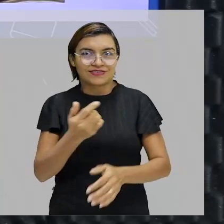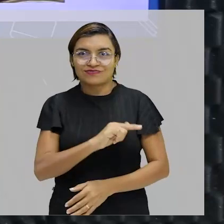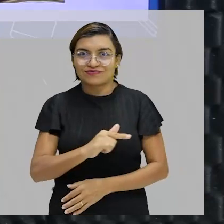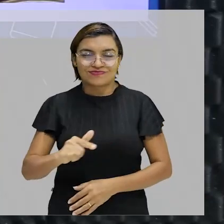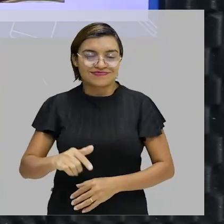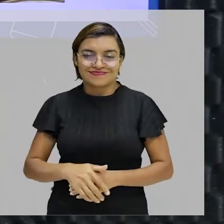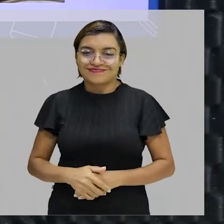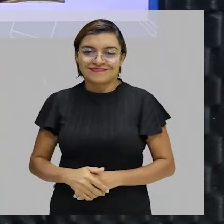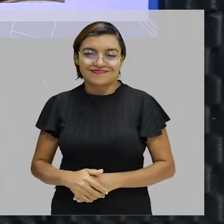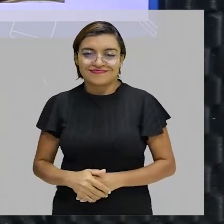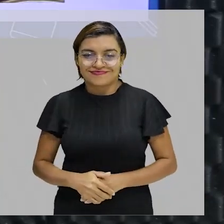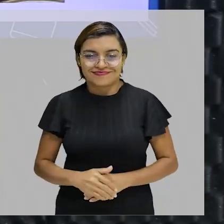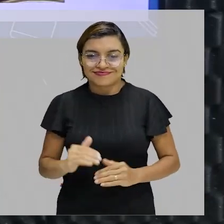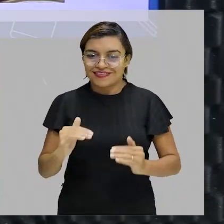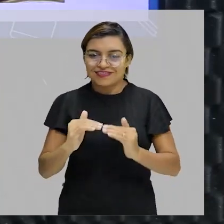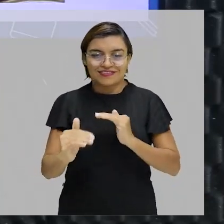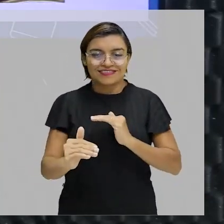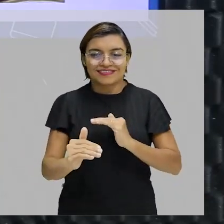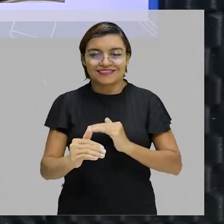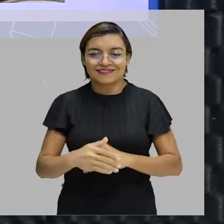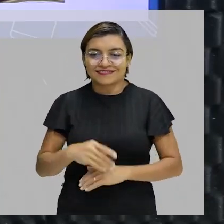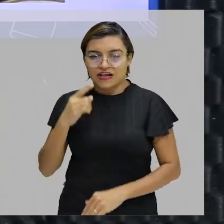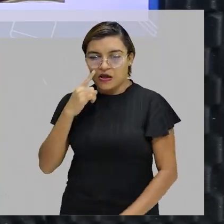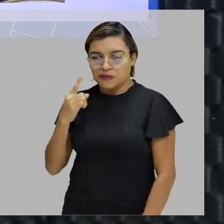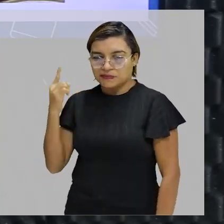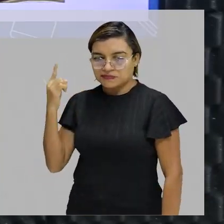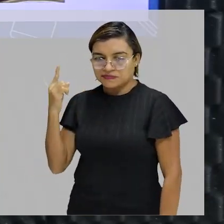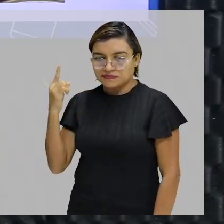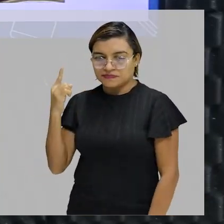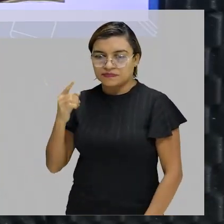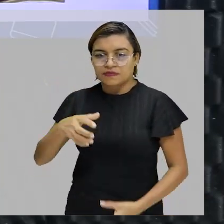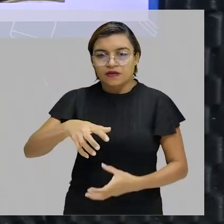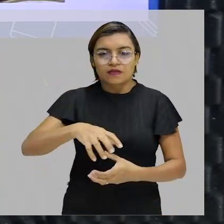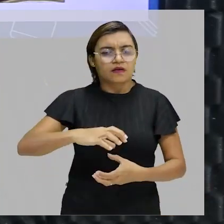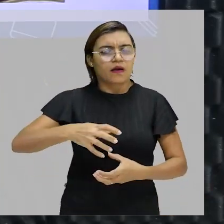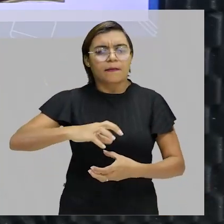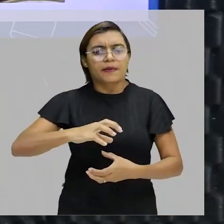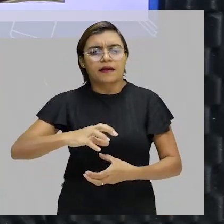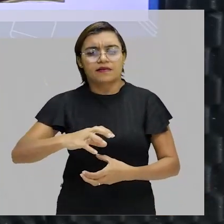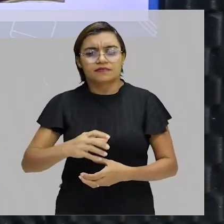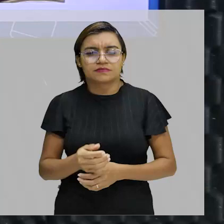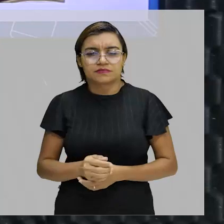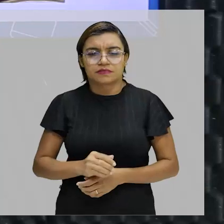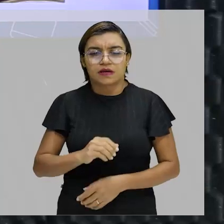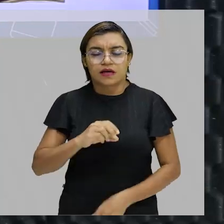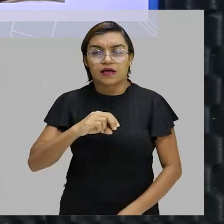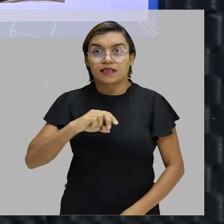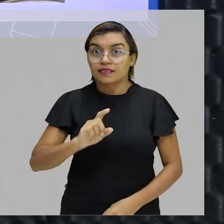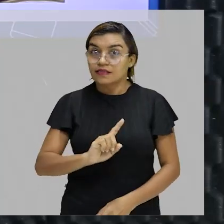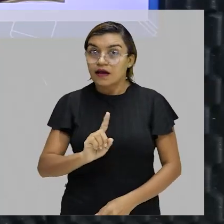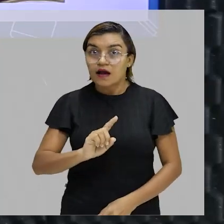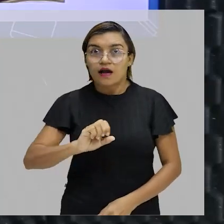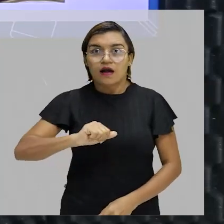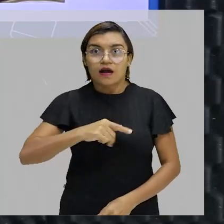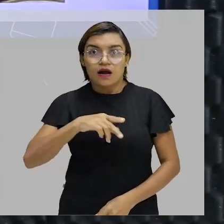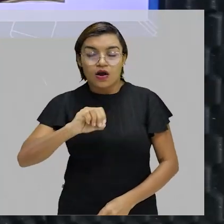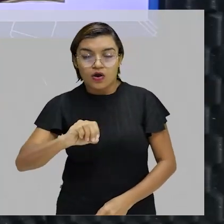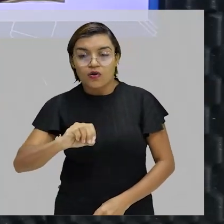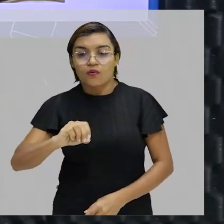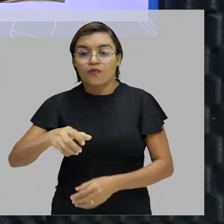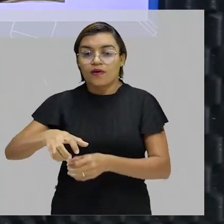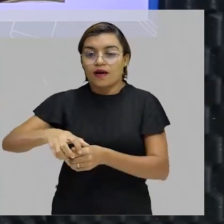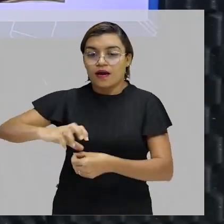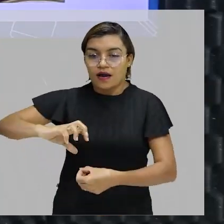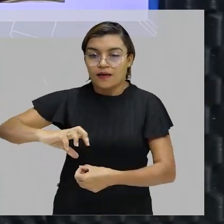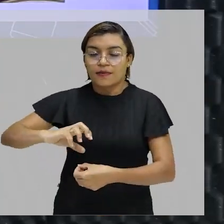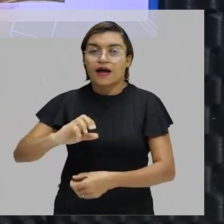Não abrir o zalho. Aí seria não abrir, por favor, não abram os